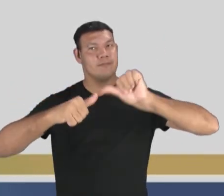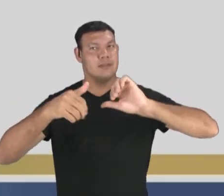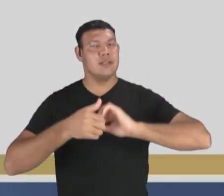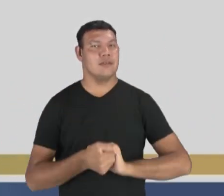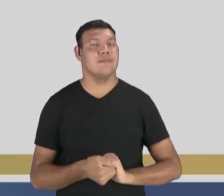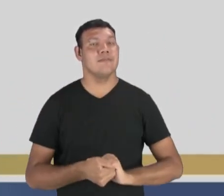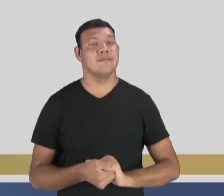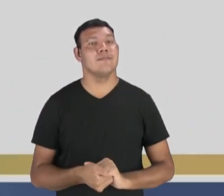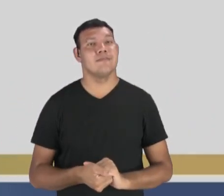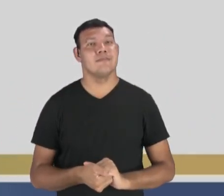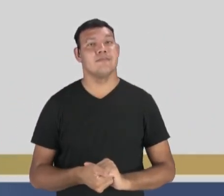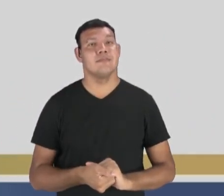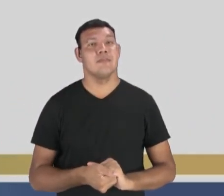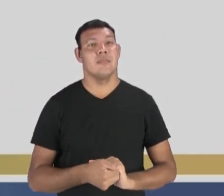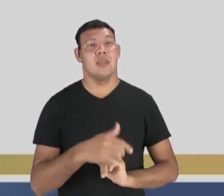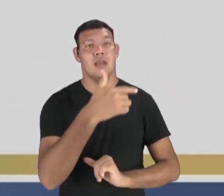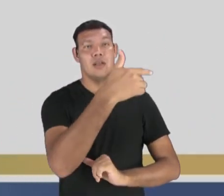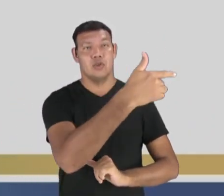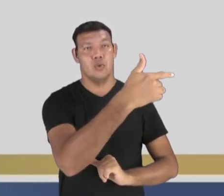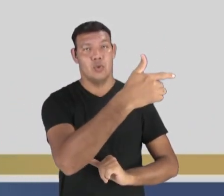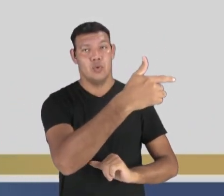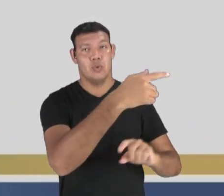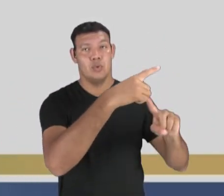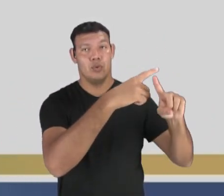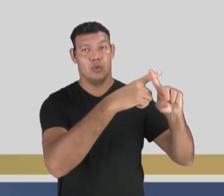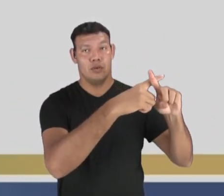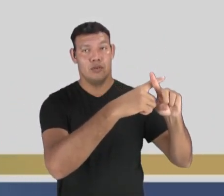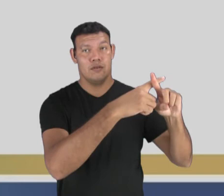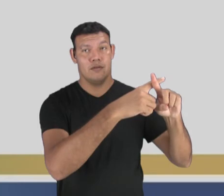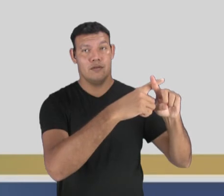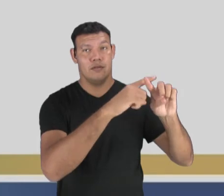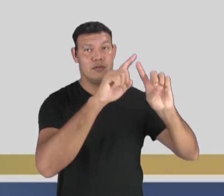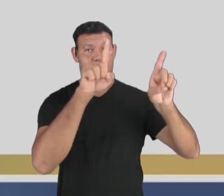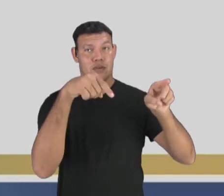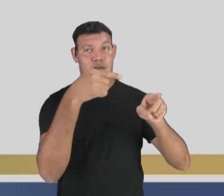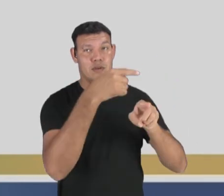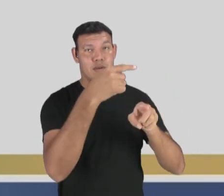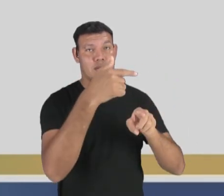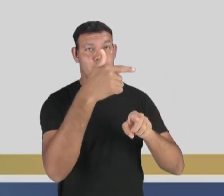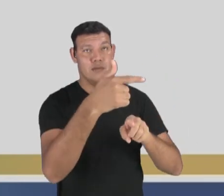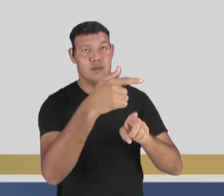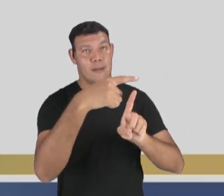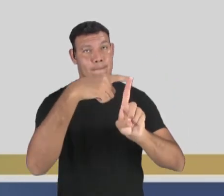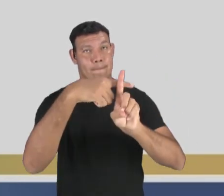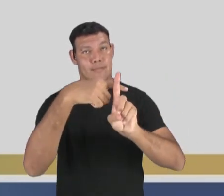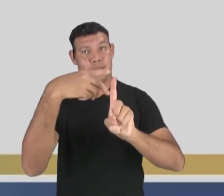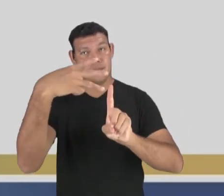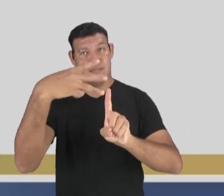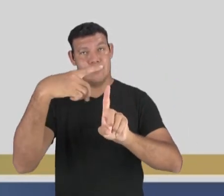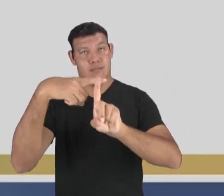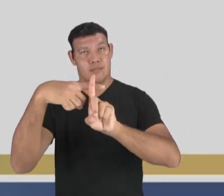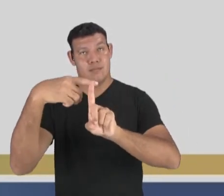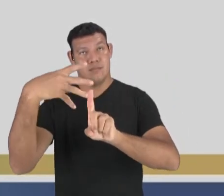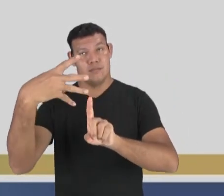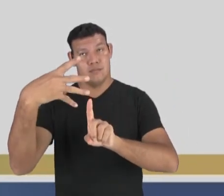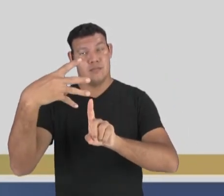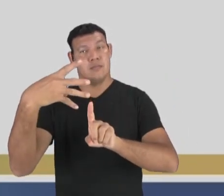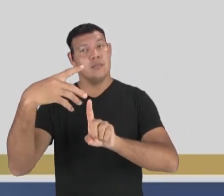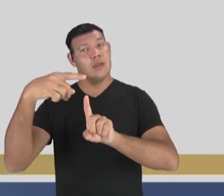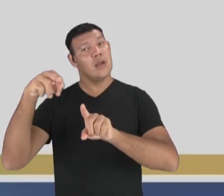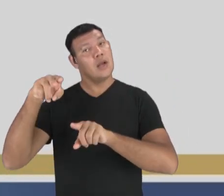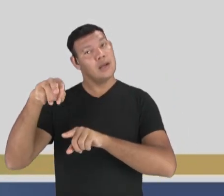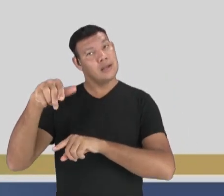essa equação. Então, nesse caso, nós vamos ter o 2 vezes o menos 2, mais 3 e mais